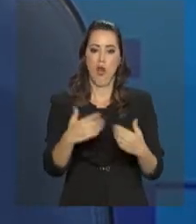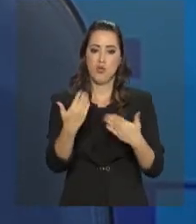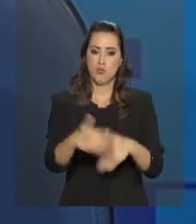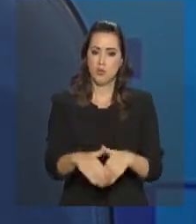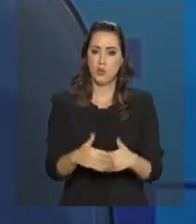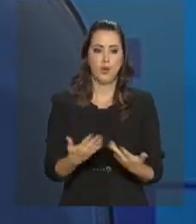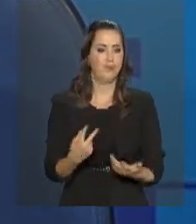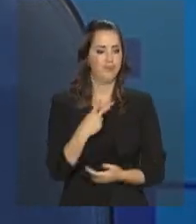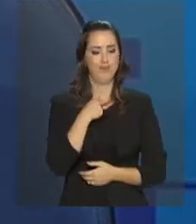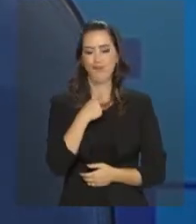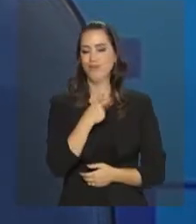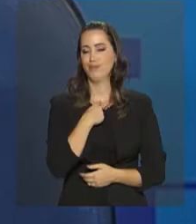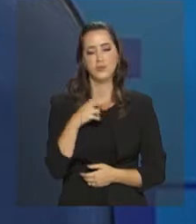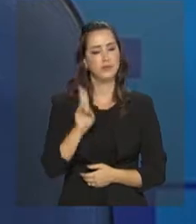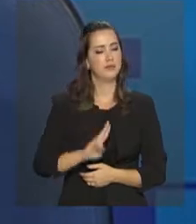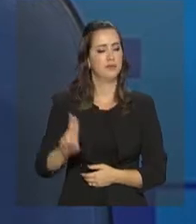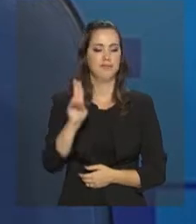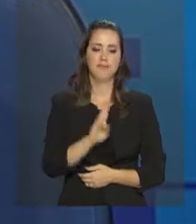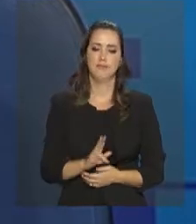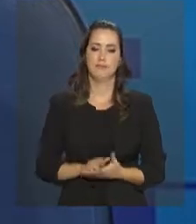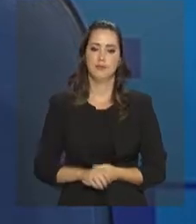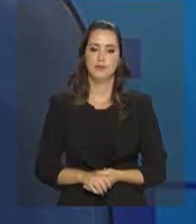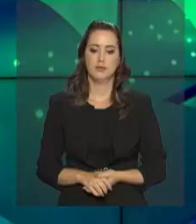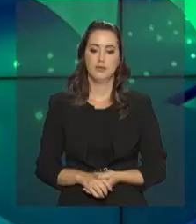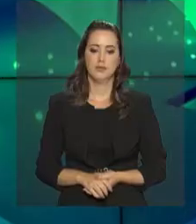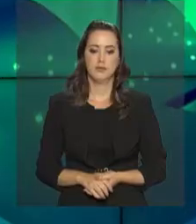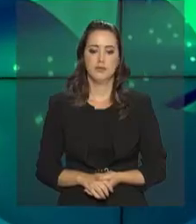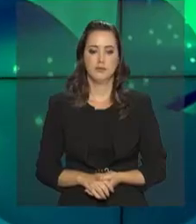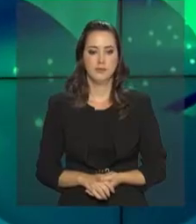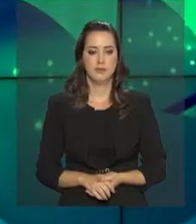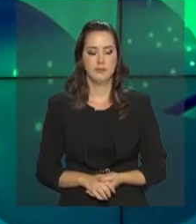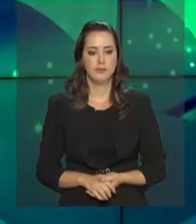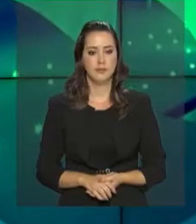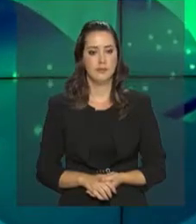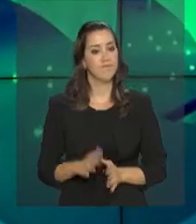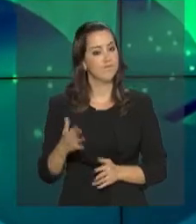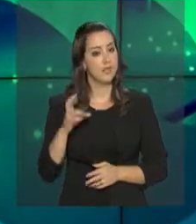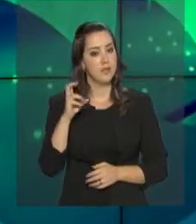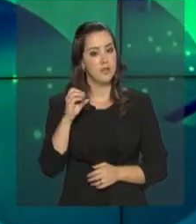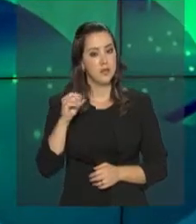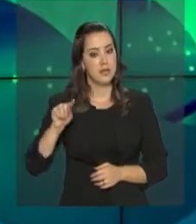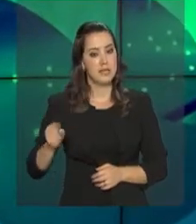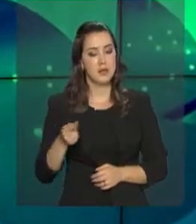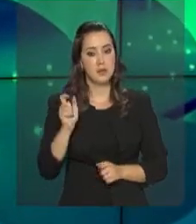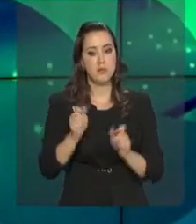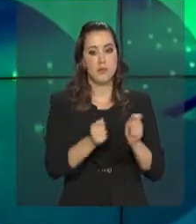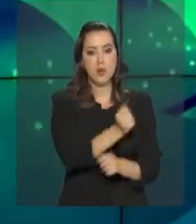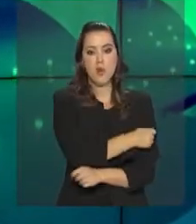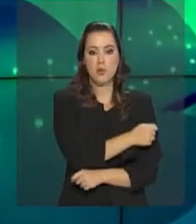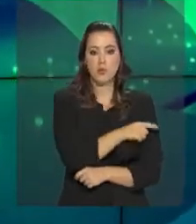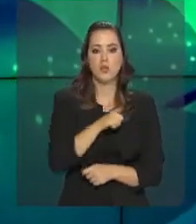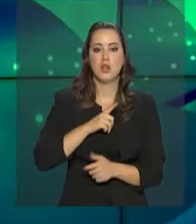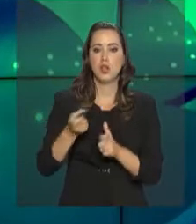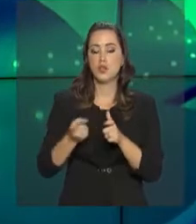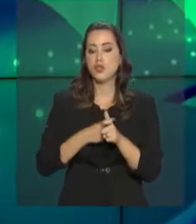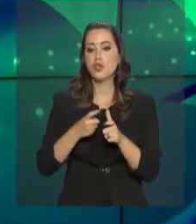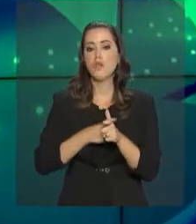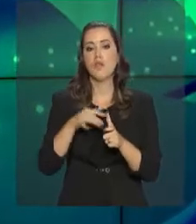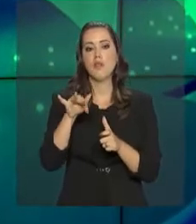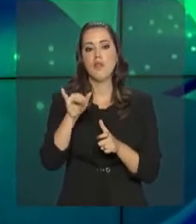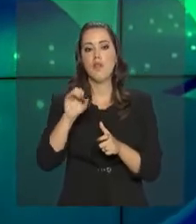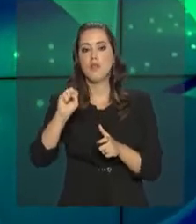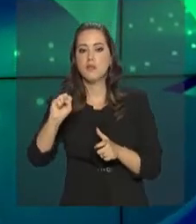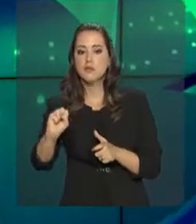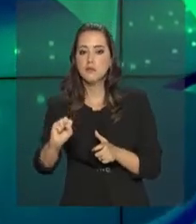aplicação de prova, ela não poderá ser utilizada. Cerca de 500 mil estudantes que têm dívidas com o Fundo